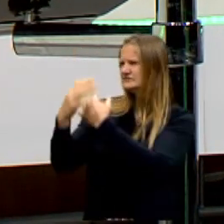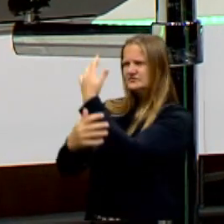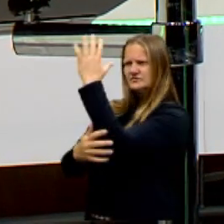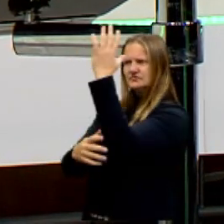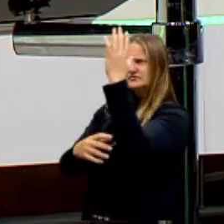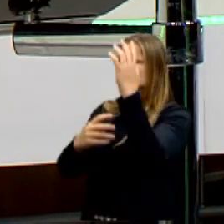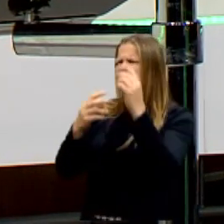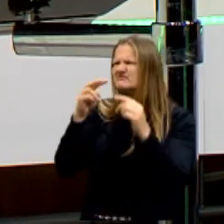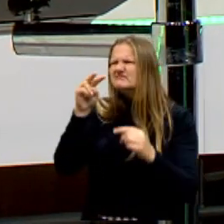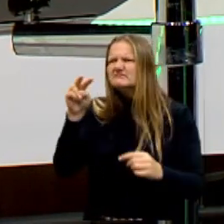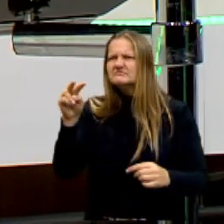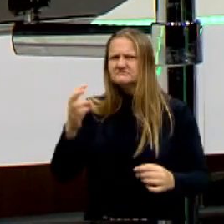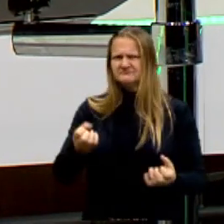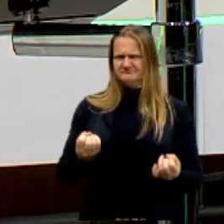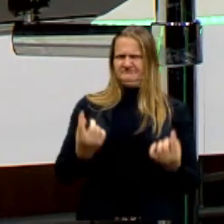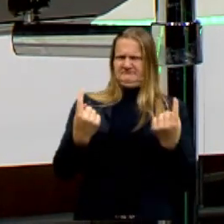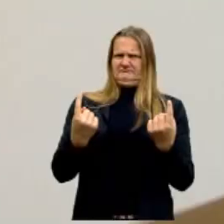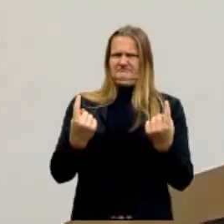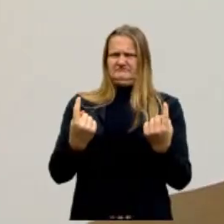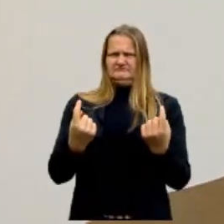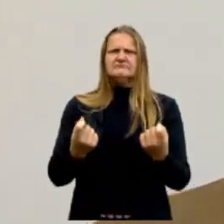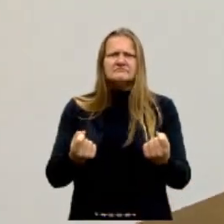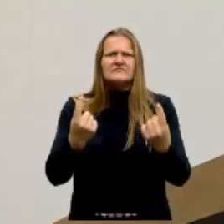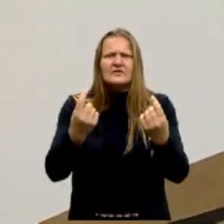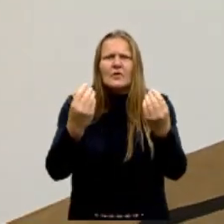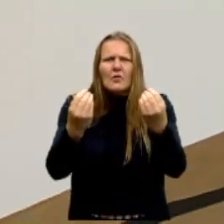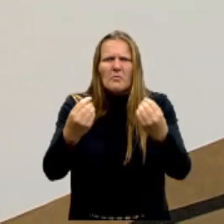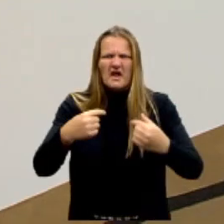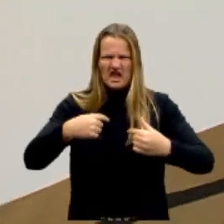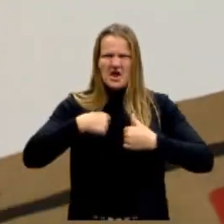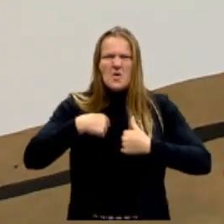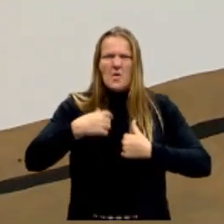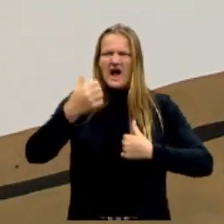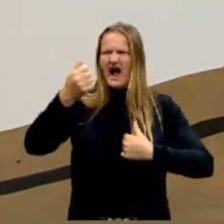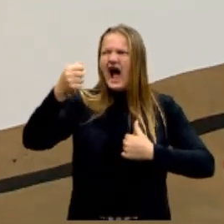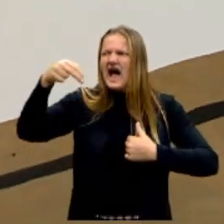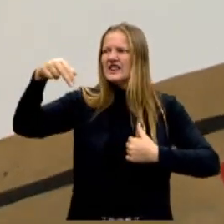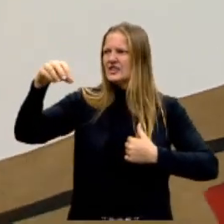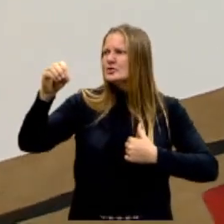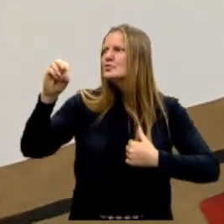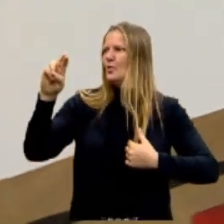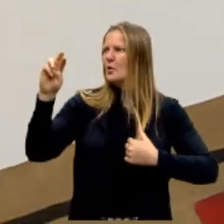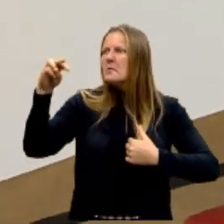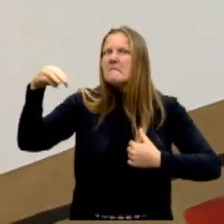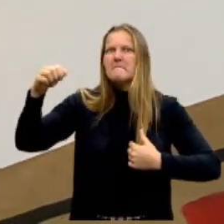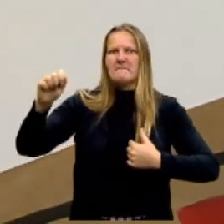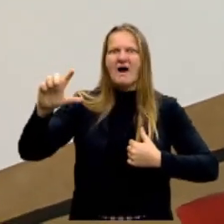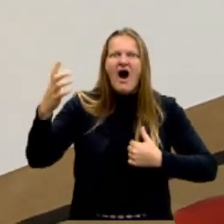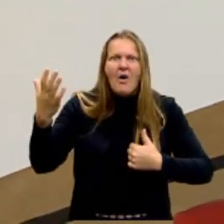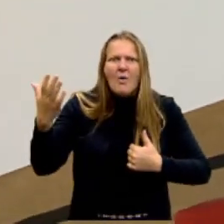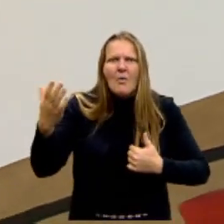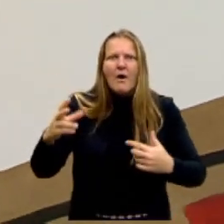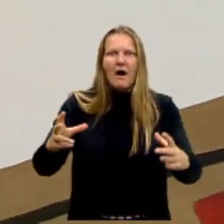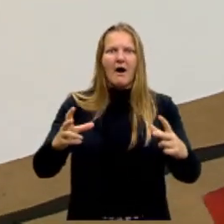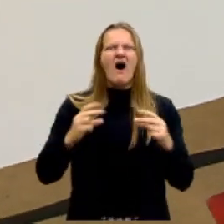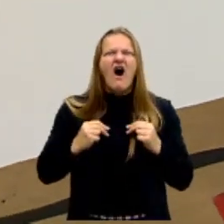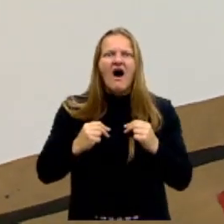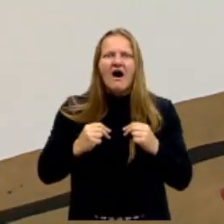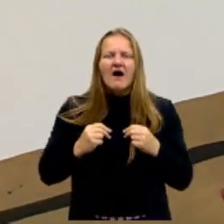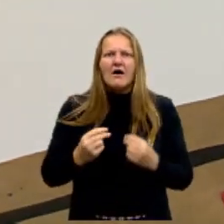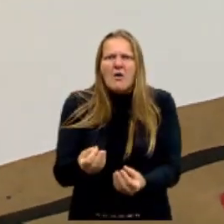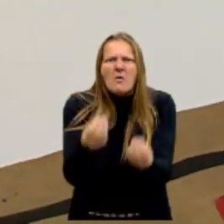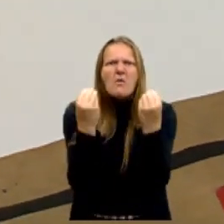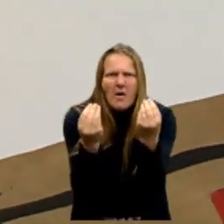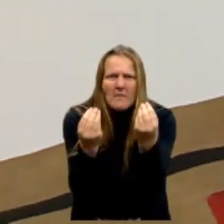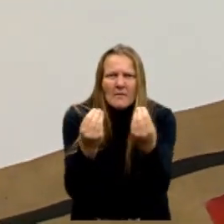Oi Como assim eu sou anormal G1 e sob